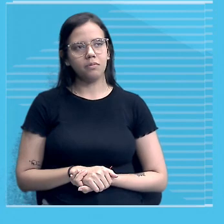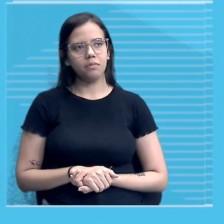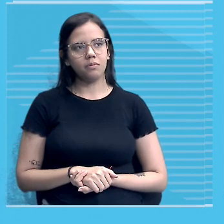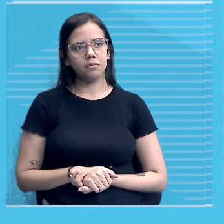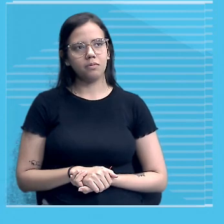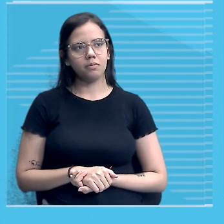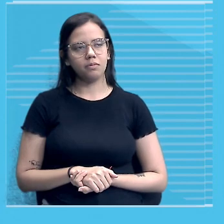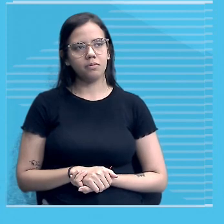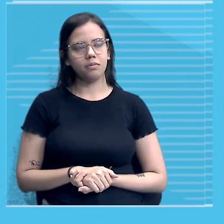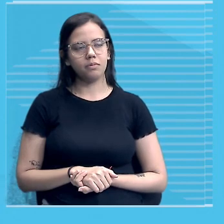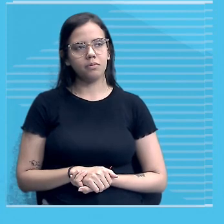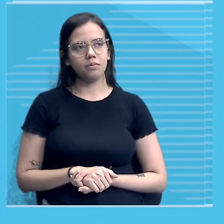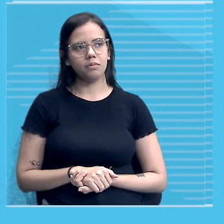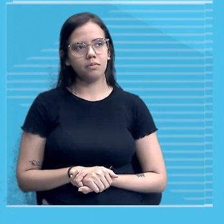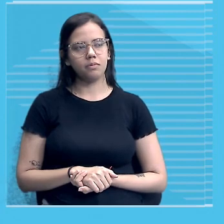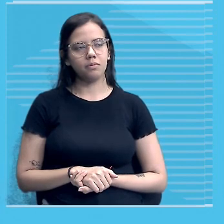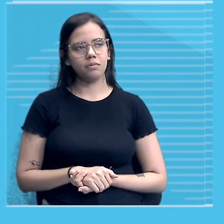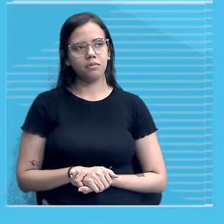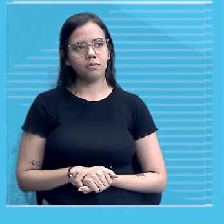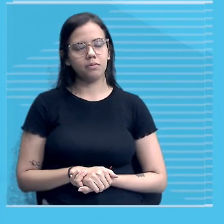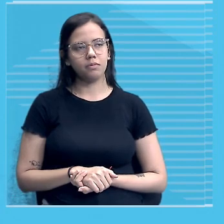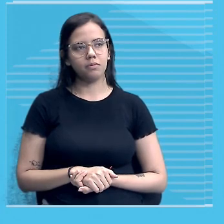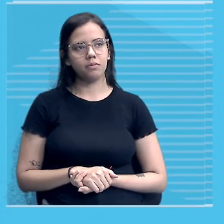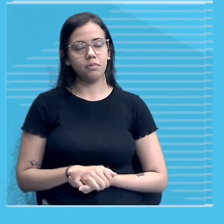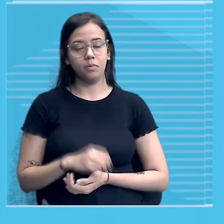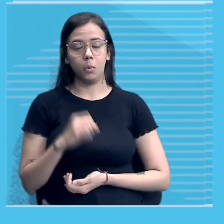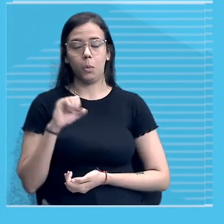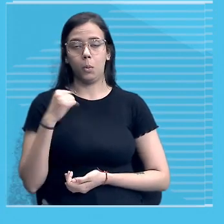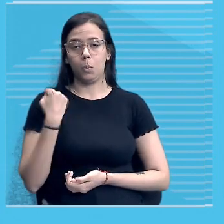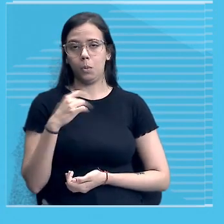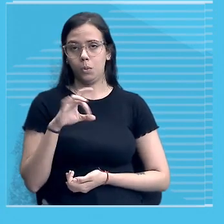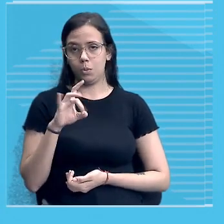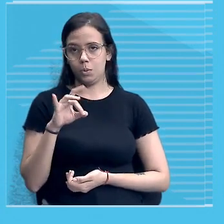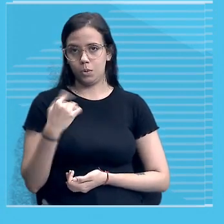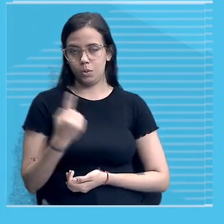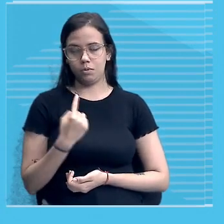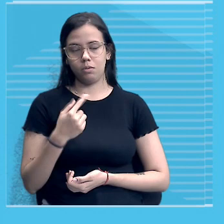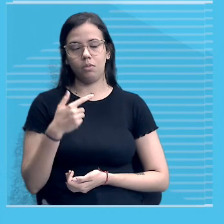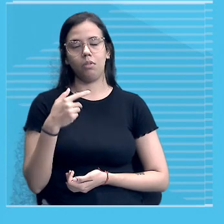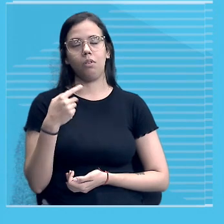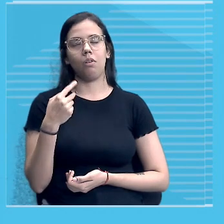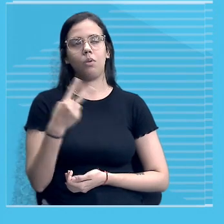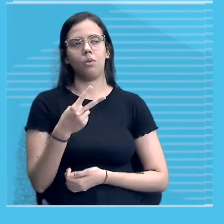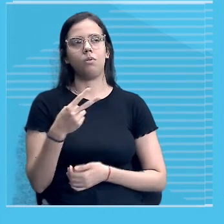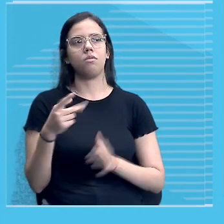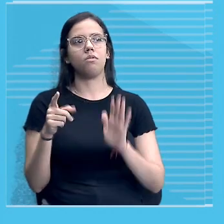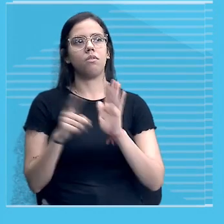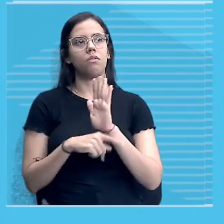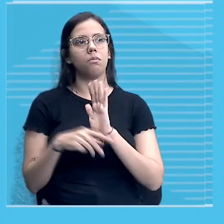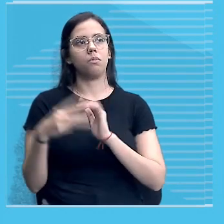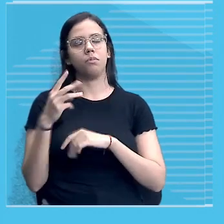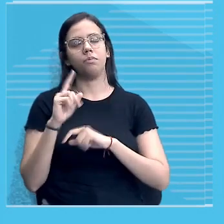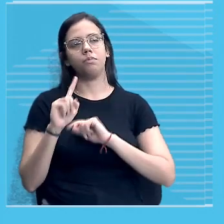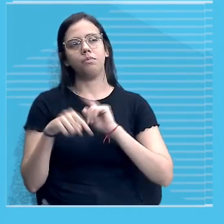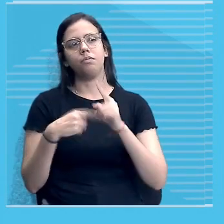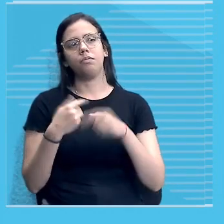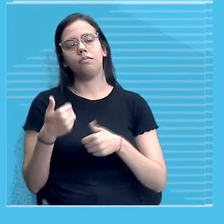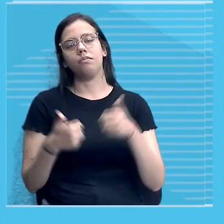1 e 18 sozinho é 2 elevado a 3 substituímos